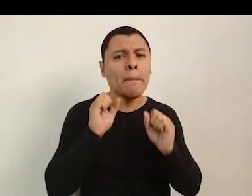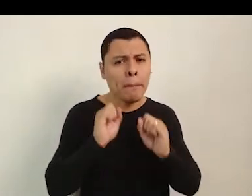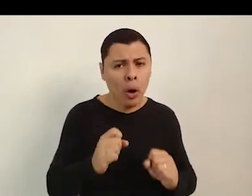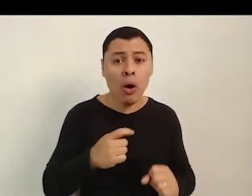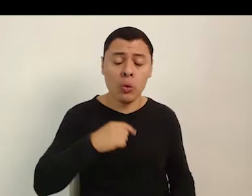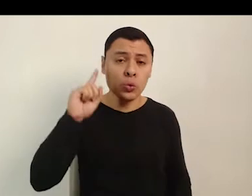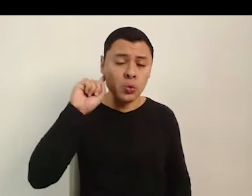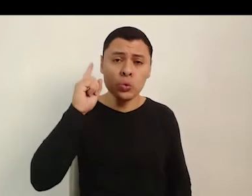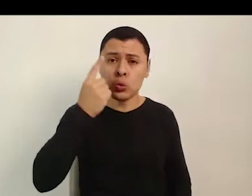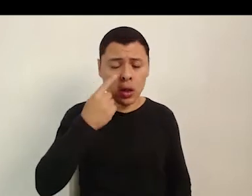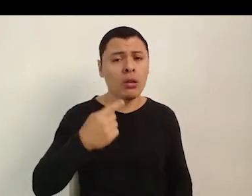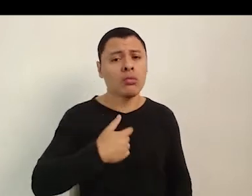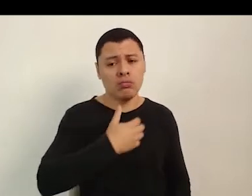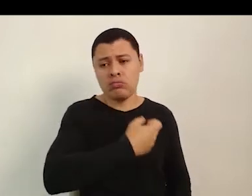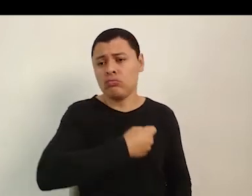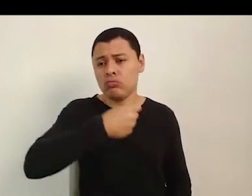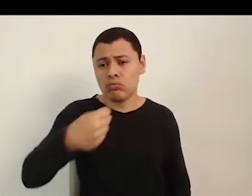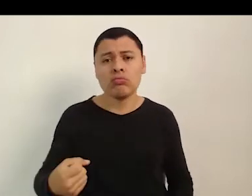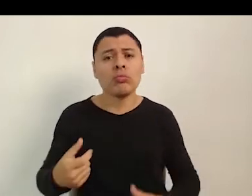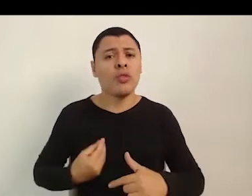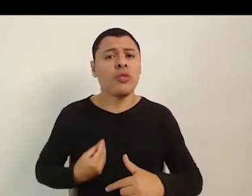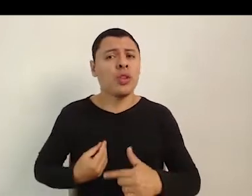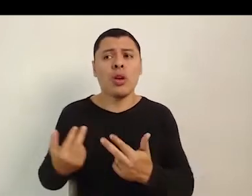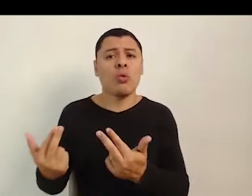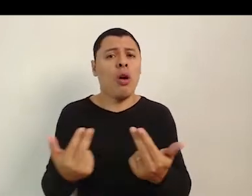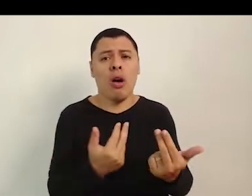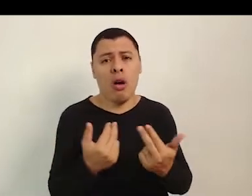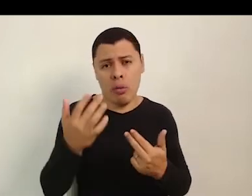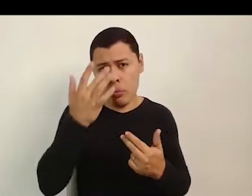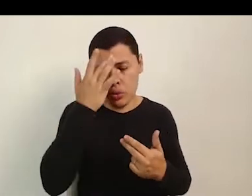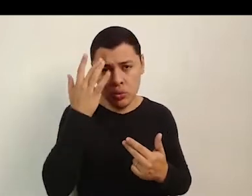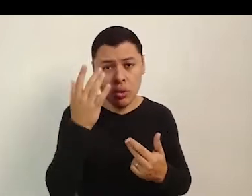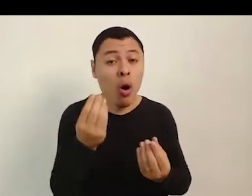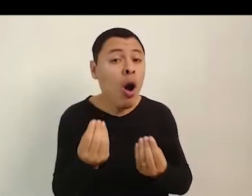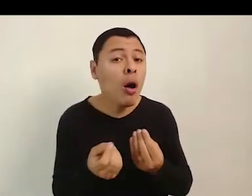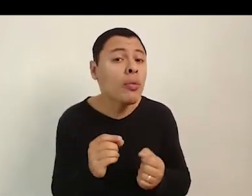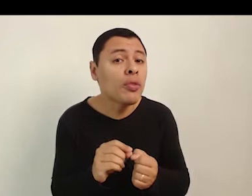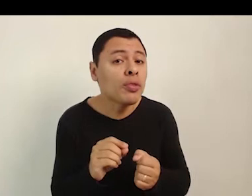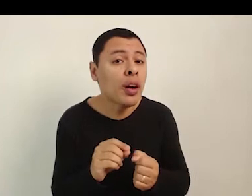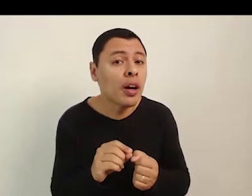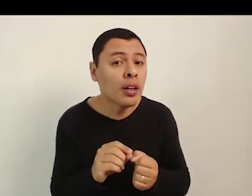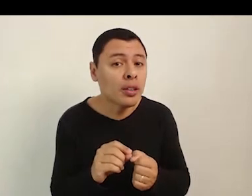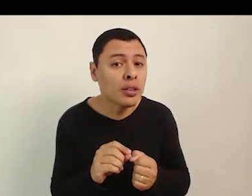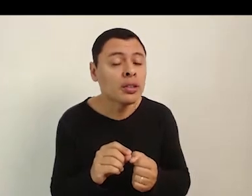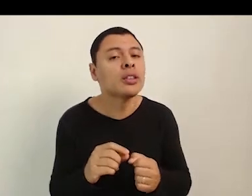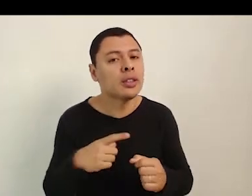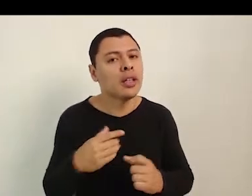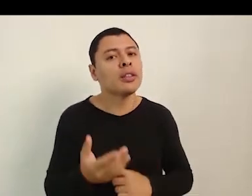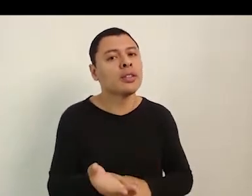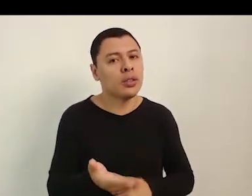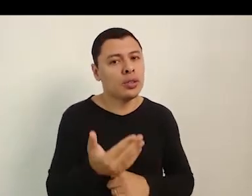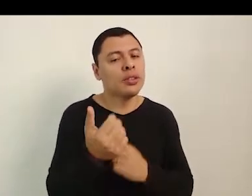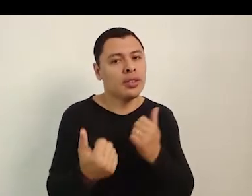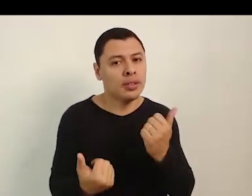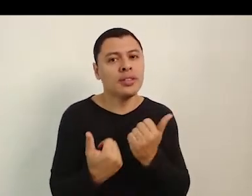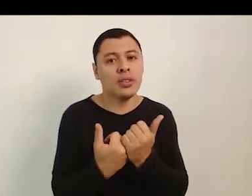vida autônoma como qualquer outra pessoa. E uma das formas dela conseguir isso, né, com o apoio da tecnologia assistiva, é